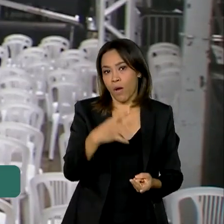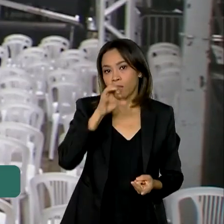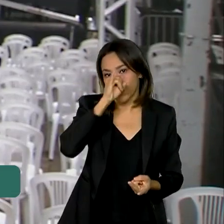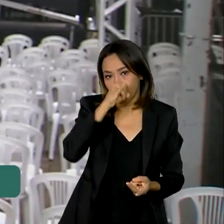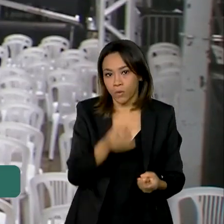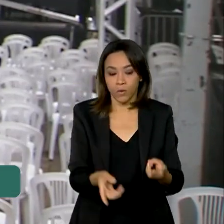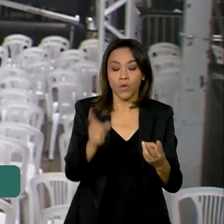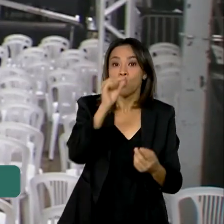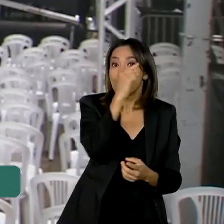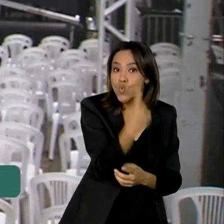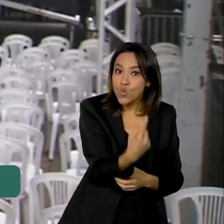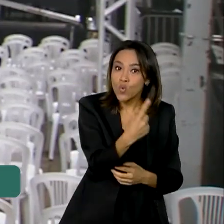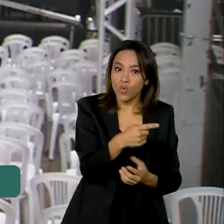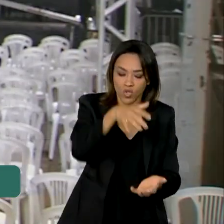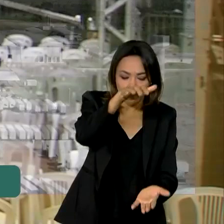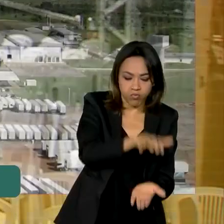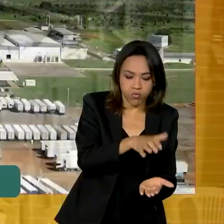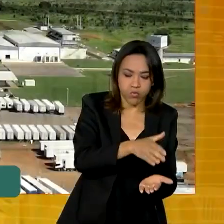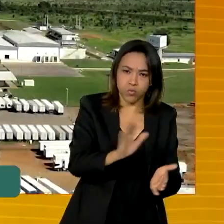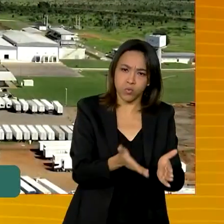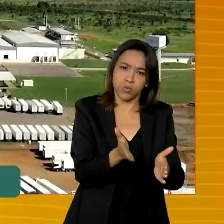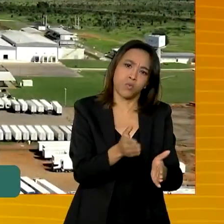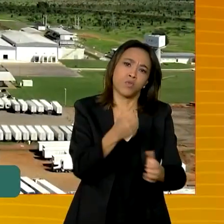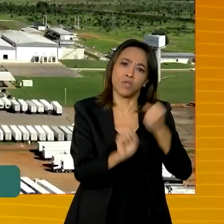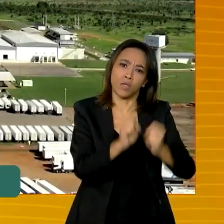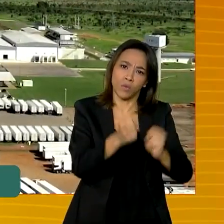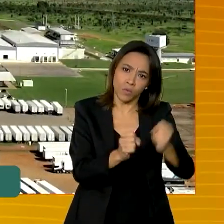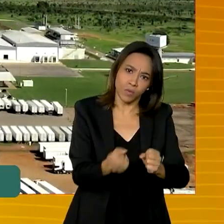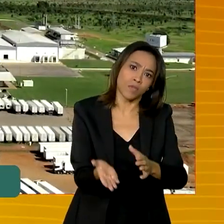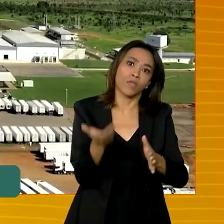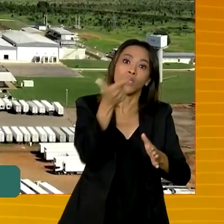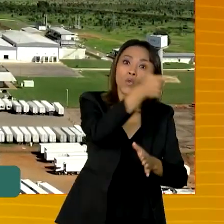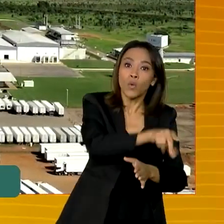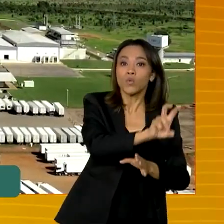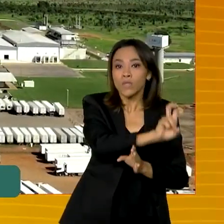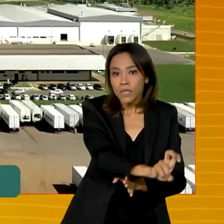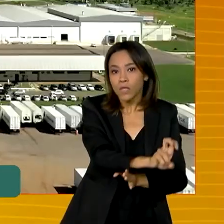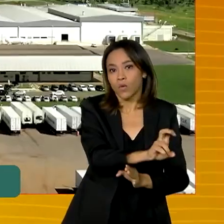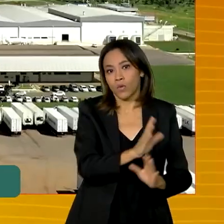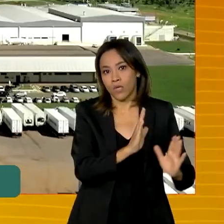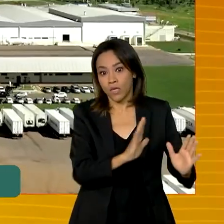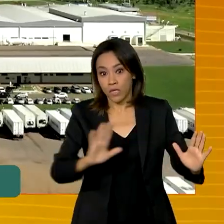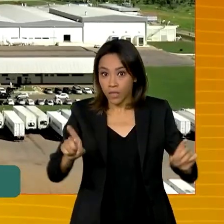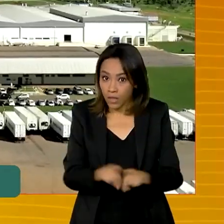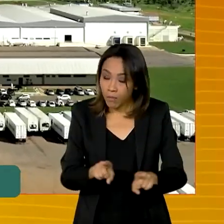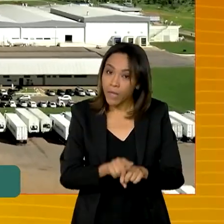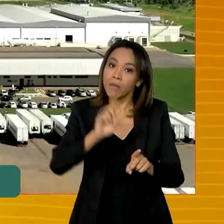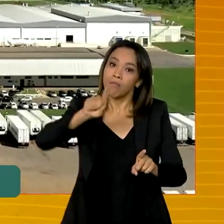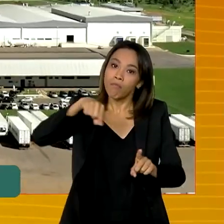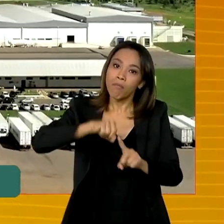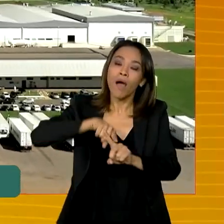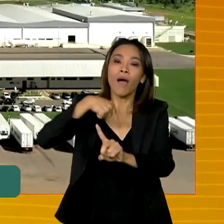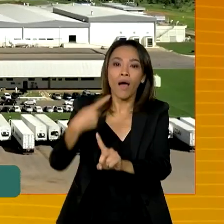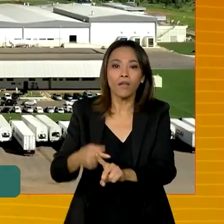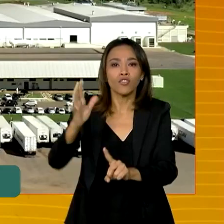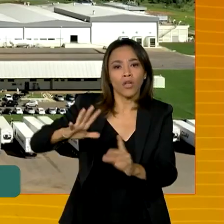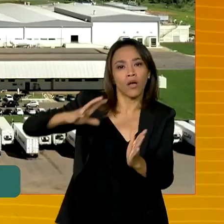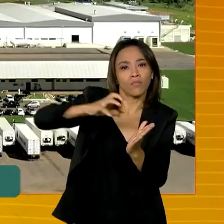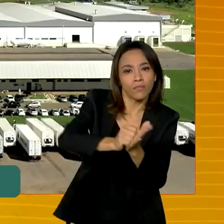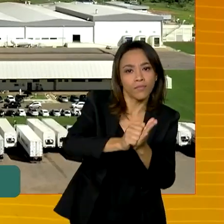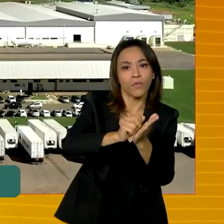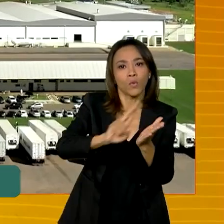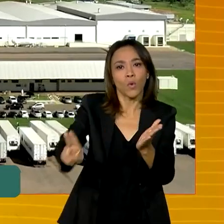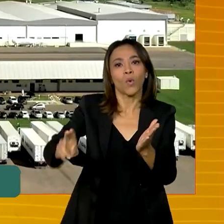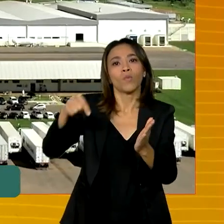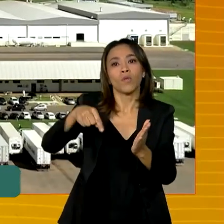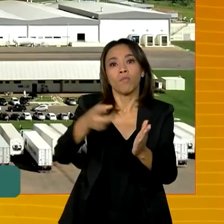de termoprocessamento e 5 entrepostos. Nessa semana, mais 7 plantas também foram credenciadas a exportar